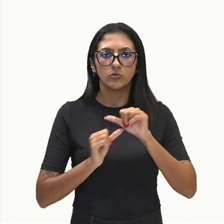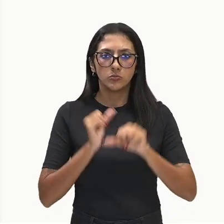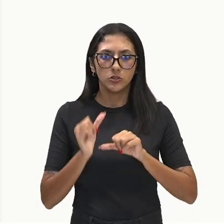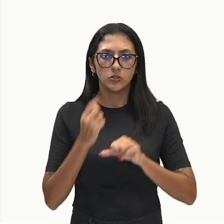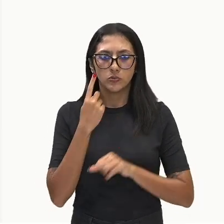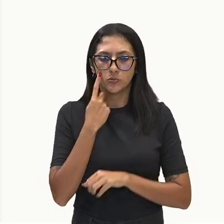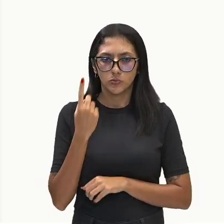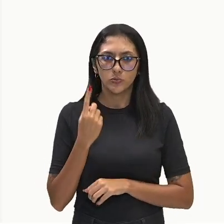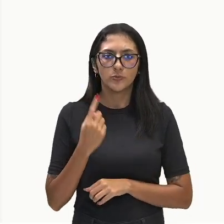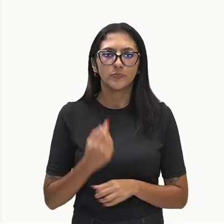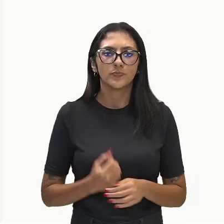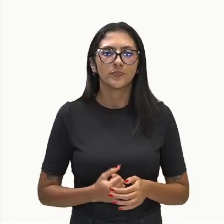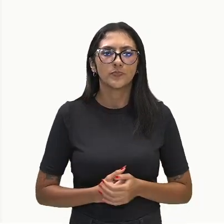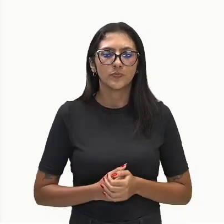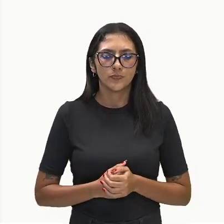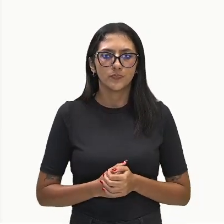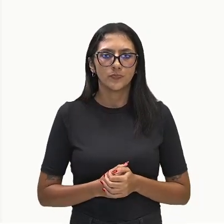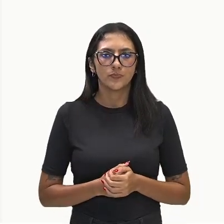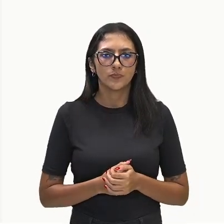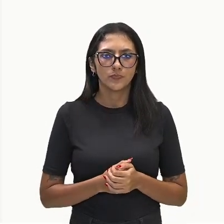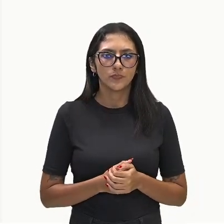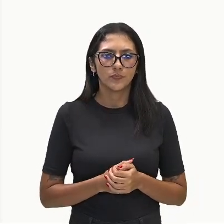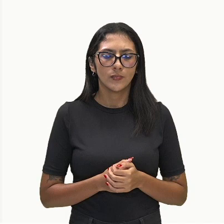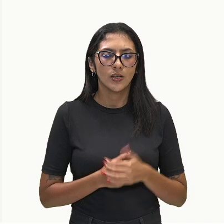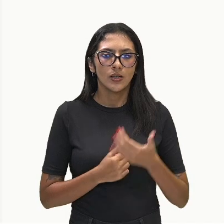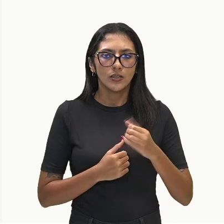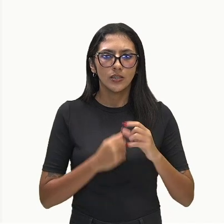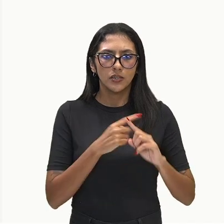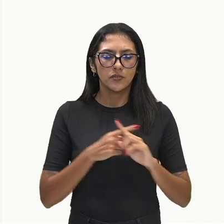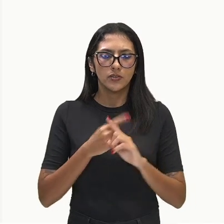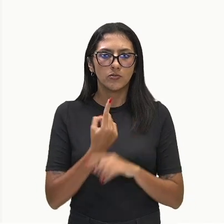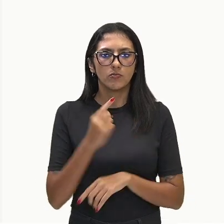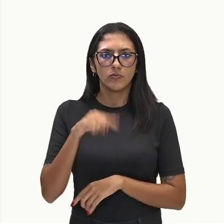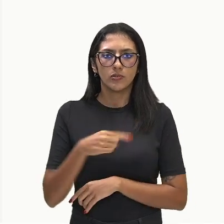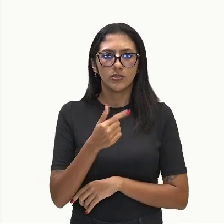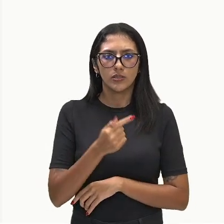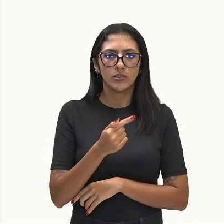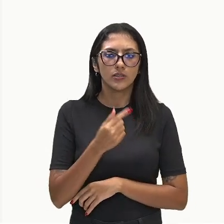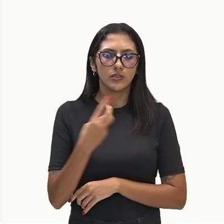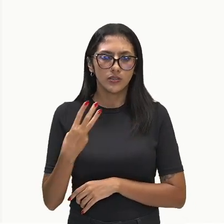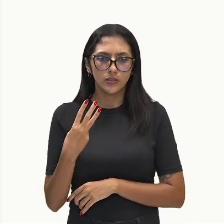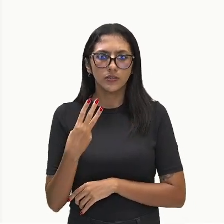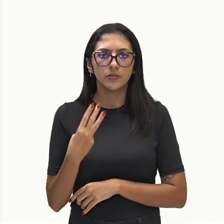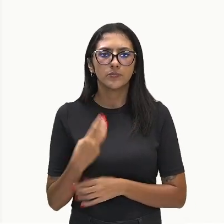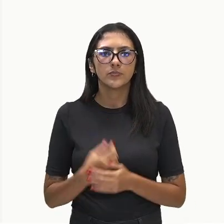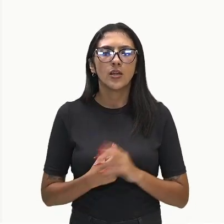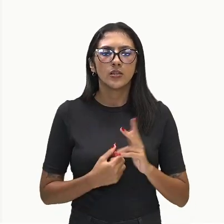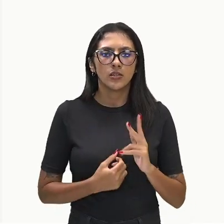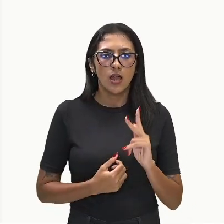E 1,73 vezes 10 nos dá que a altura deste triângulo é